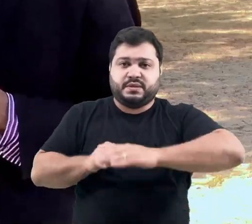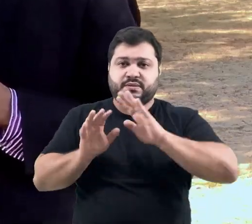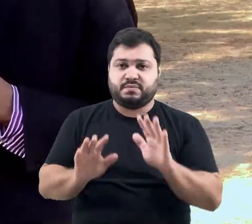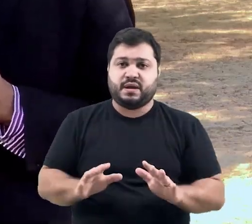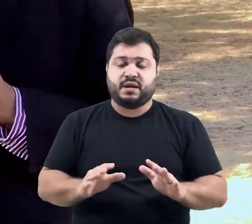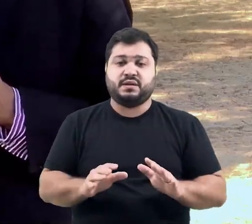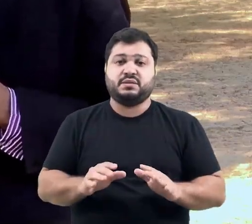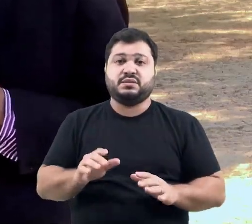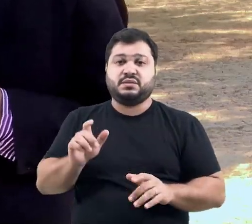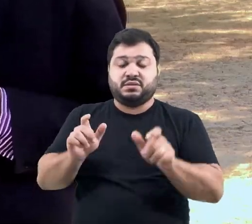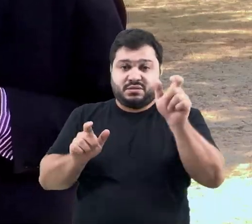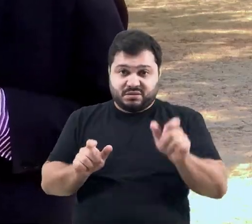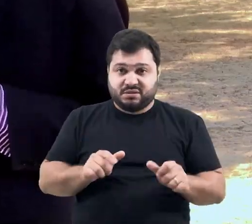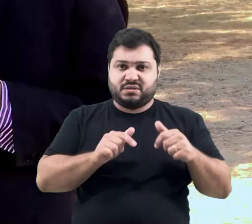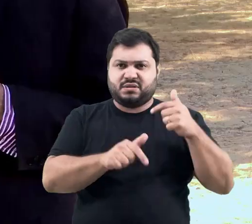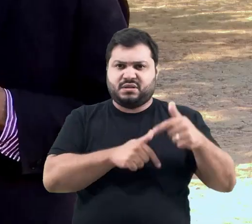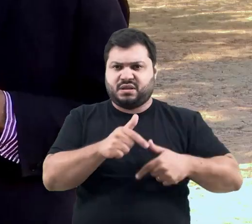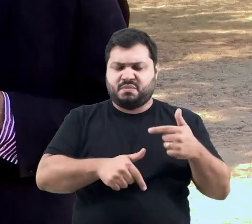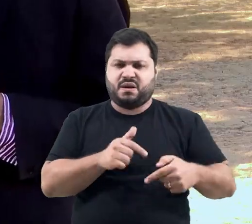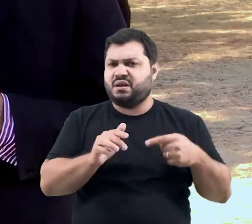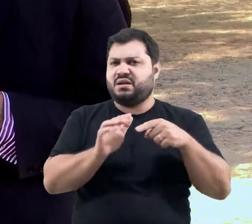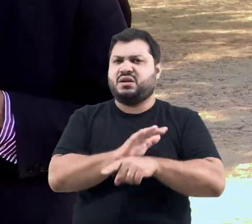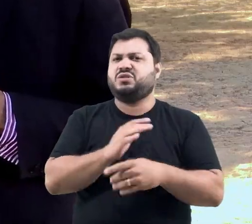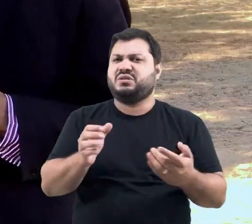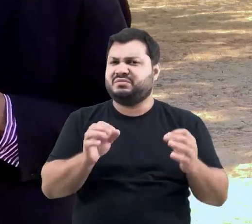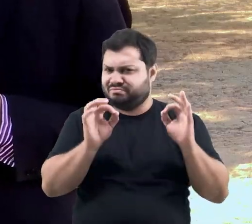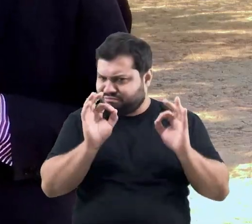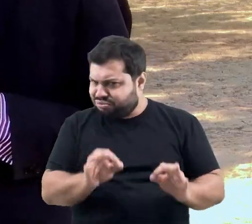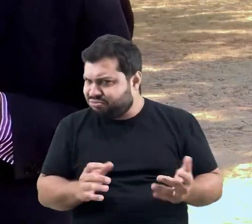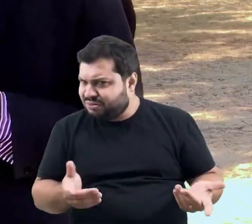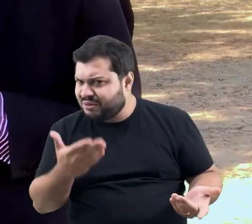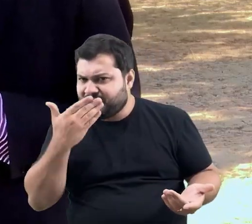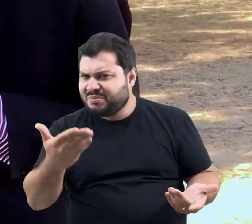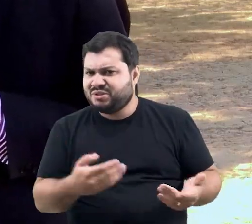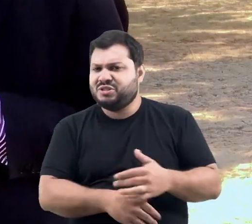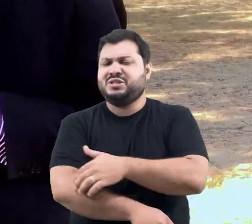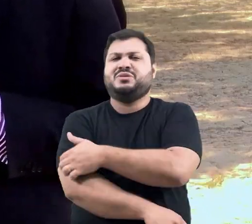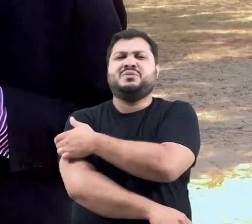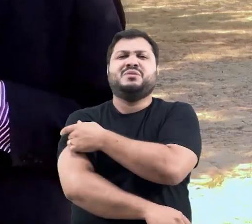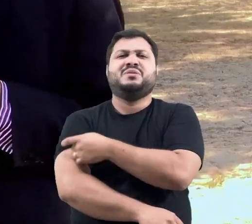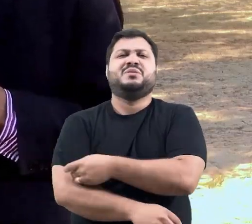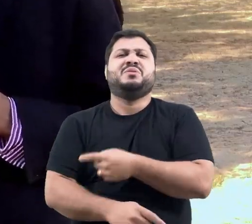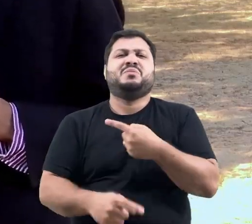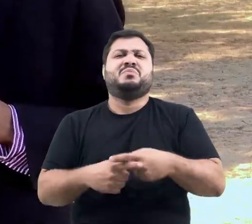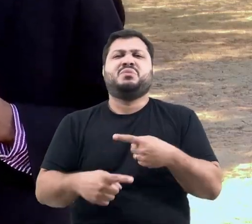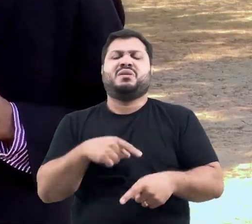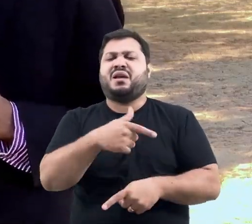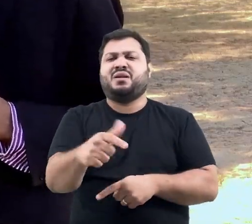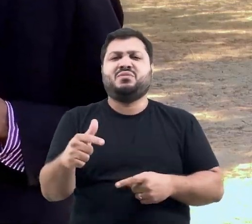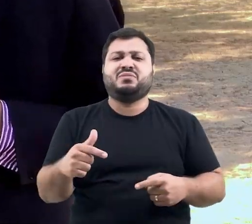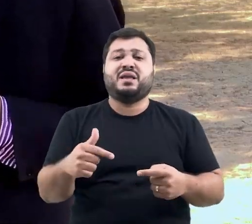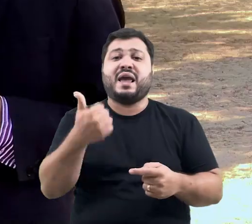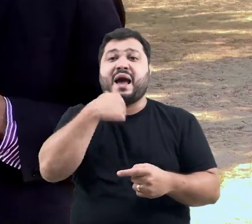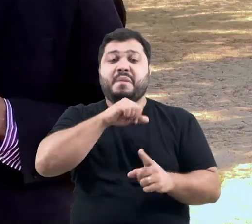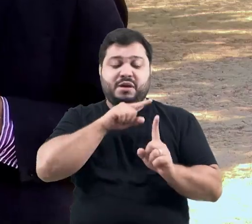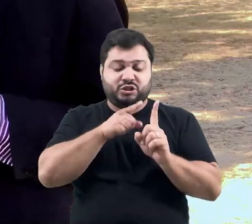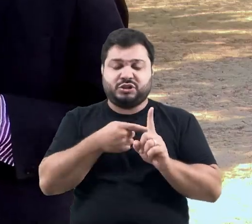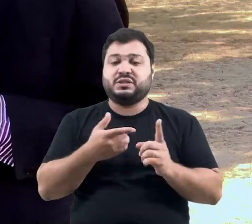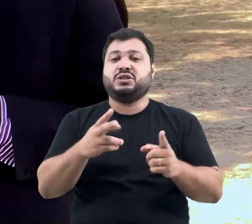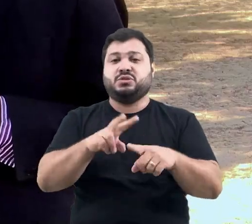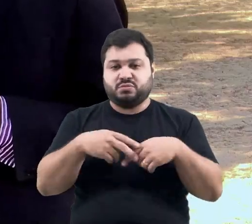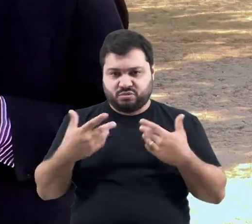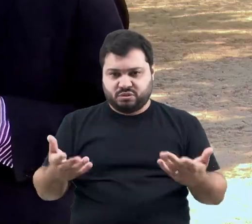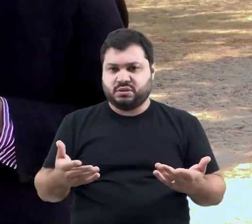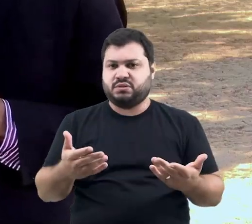bebês. Porém, o órgão em que ela trabalha questionava a legitimidade do pedido, uma vez que ela não teria sido a